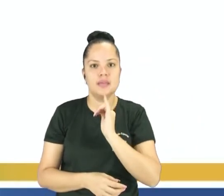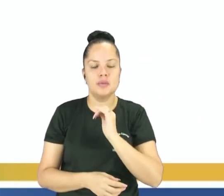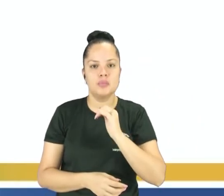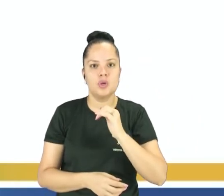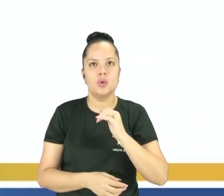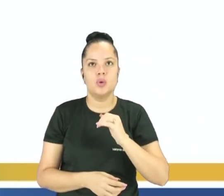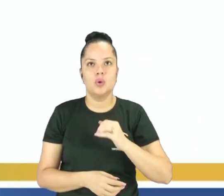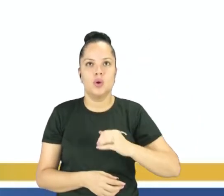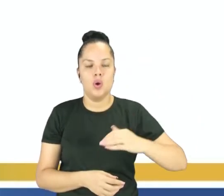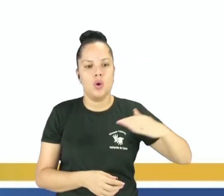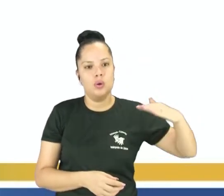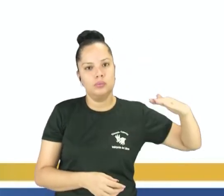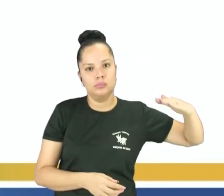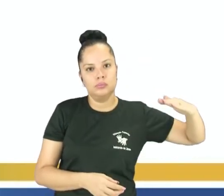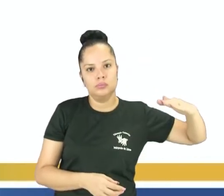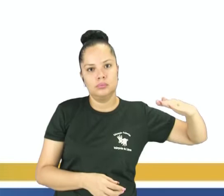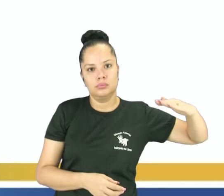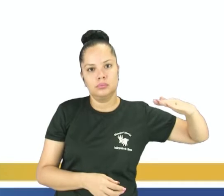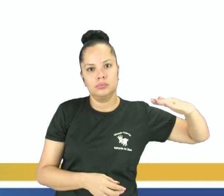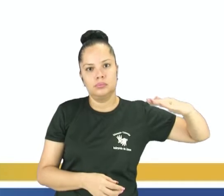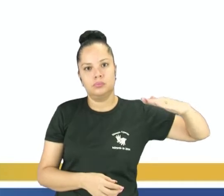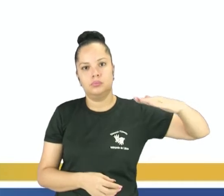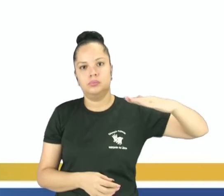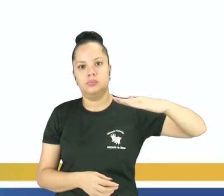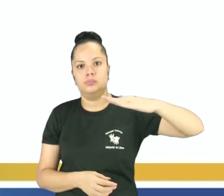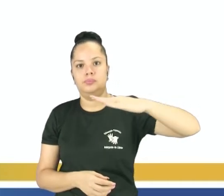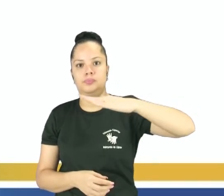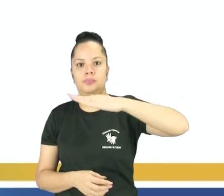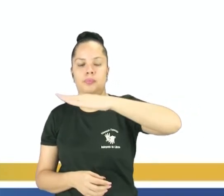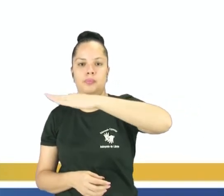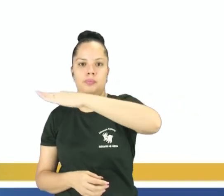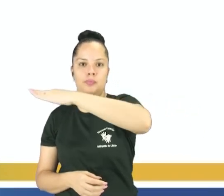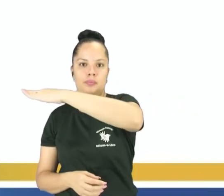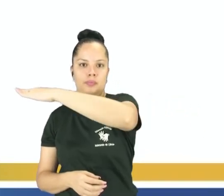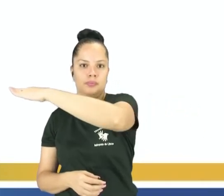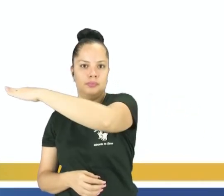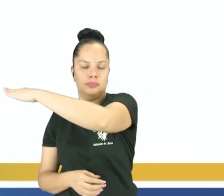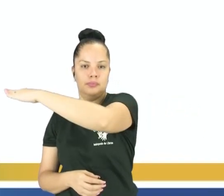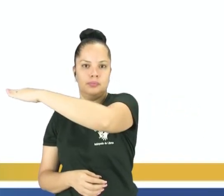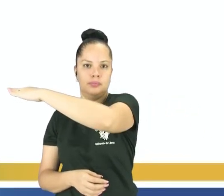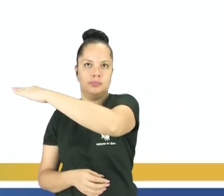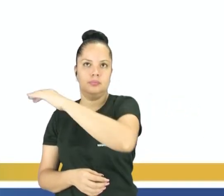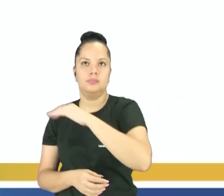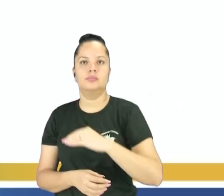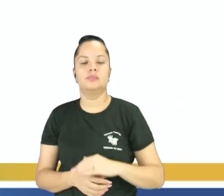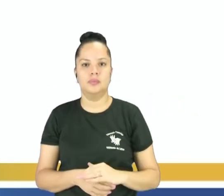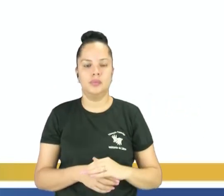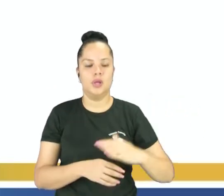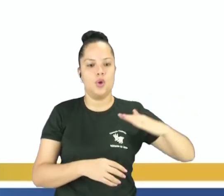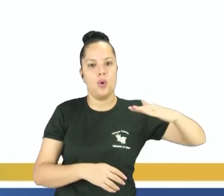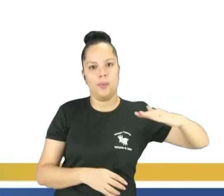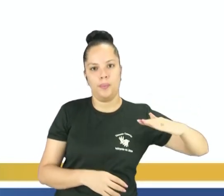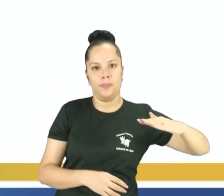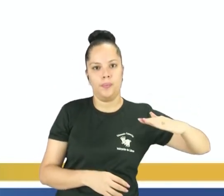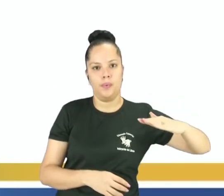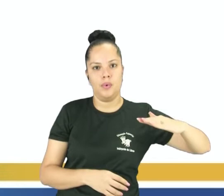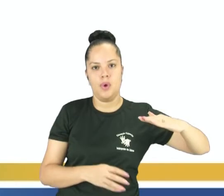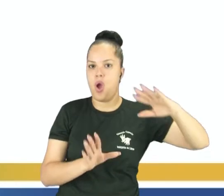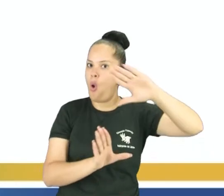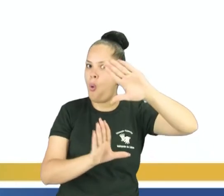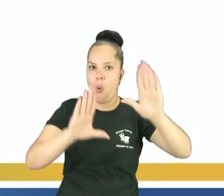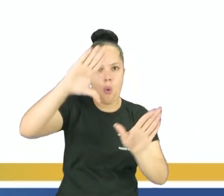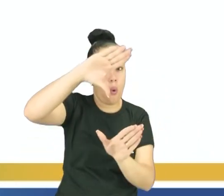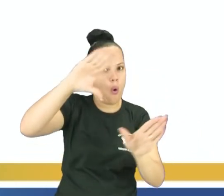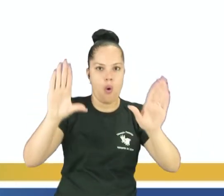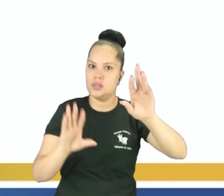primeiro trapézio, olha o que que acontece com ele. Ele desloca, certo? Um pouquinho para frente. Eu não rodo ele, eu